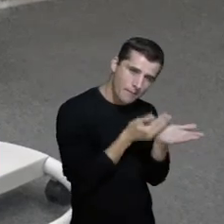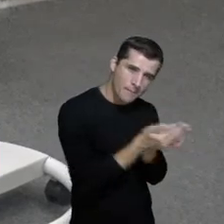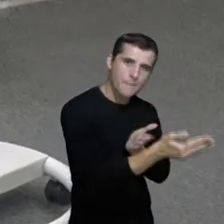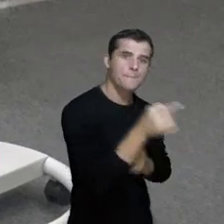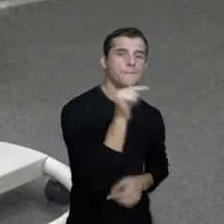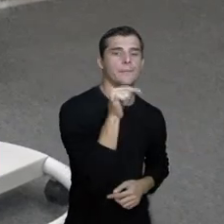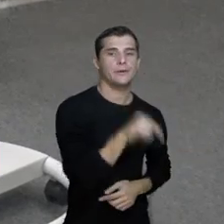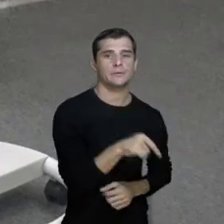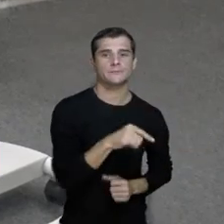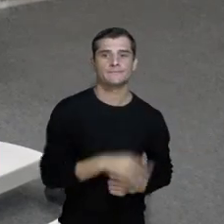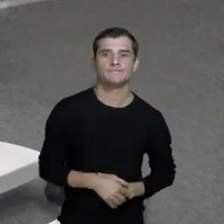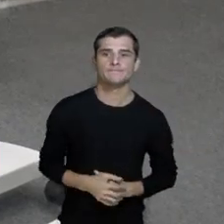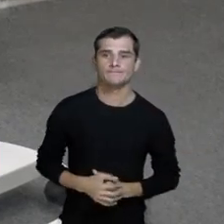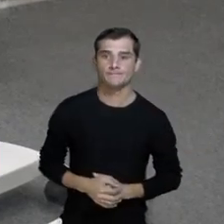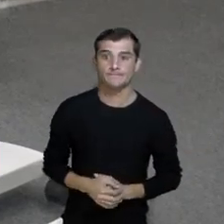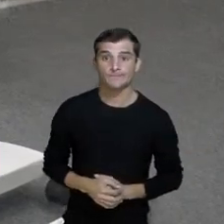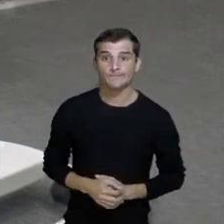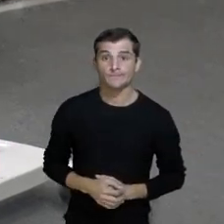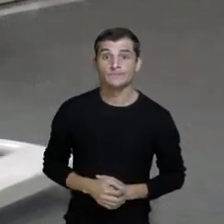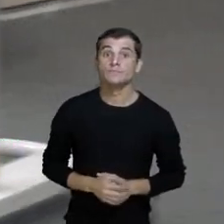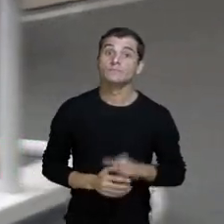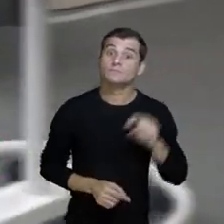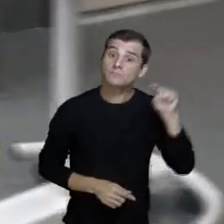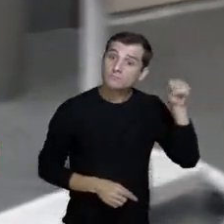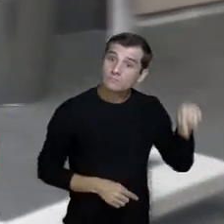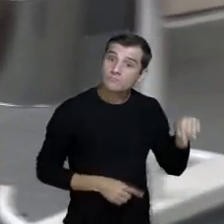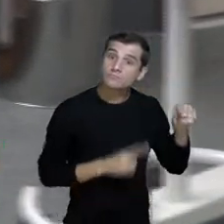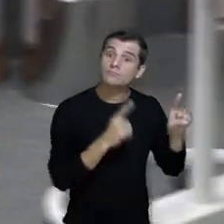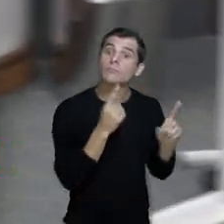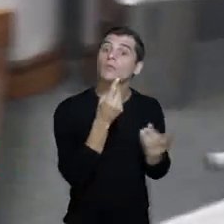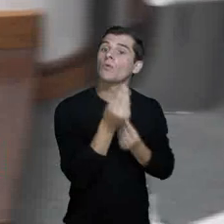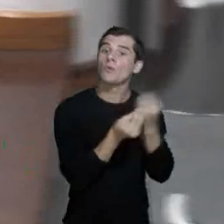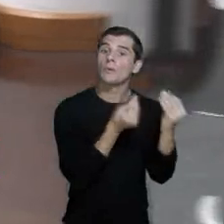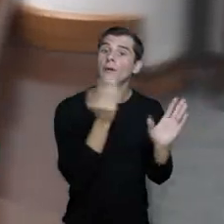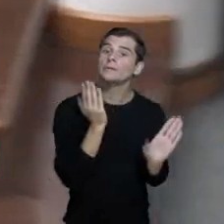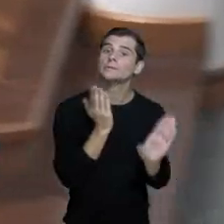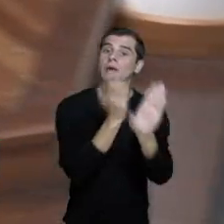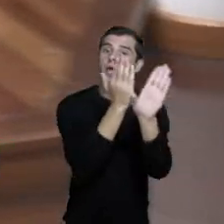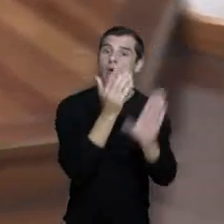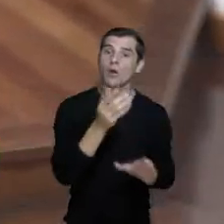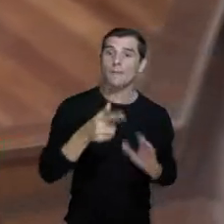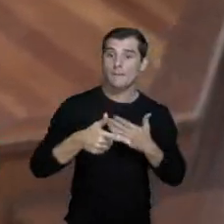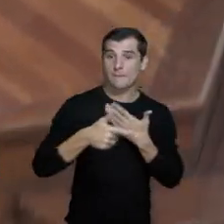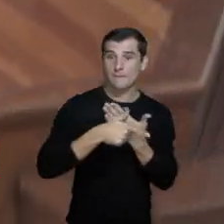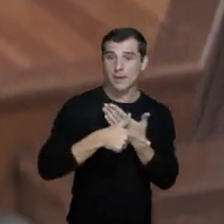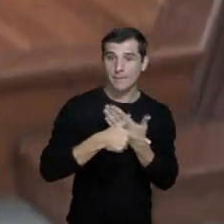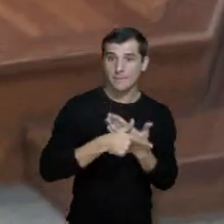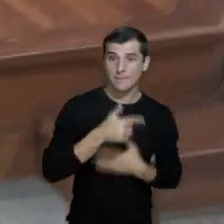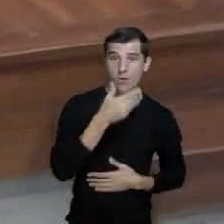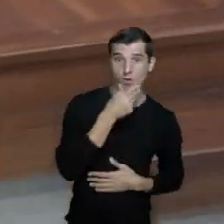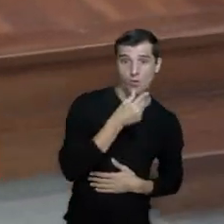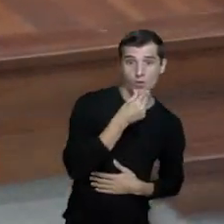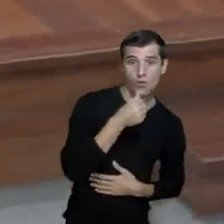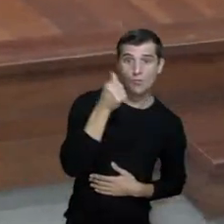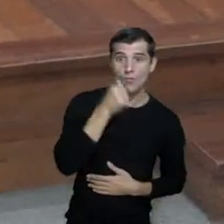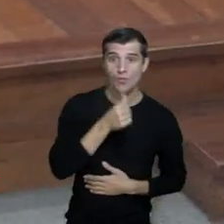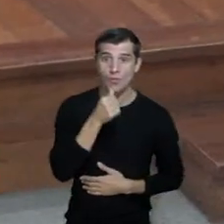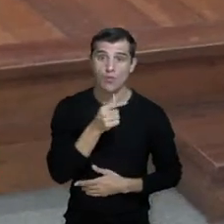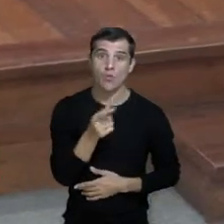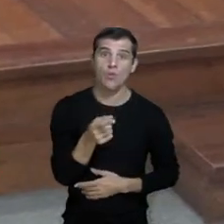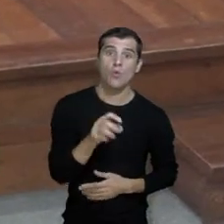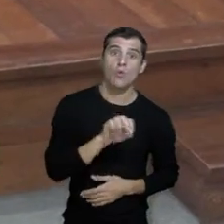familiar quando se tem a identificação de papéis homem e mulher ou vice-versa ou ou a questão de